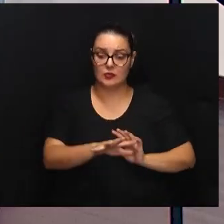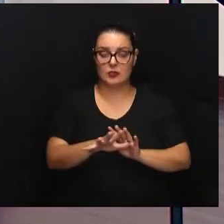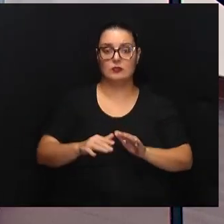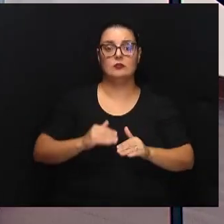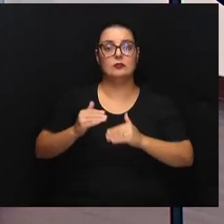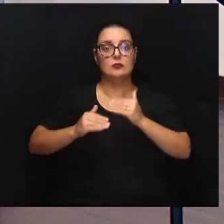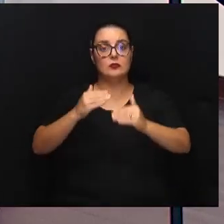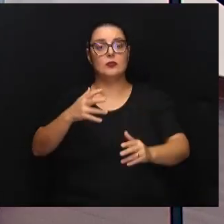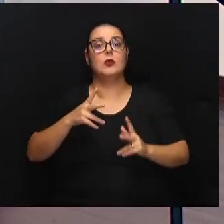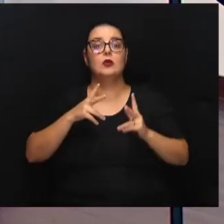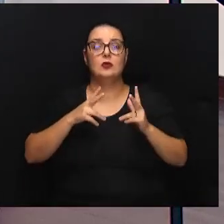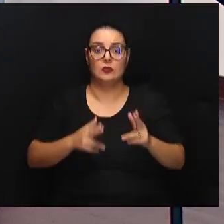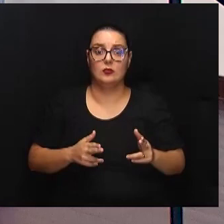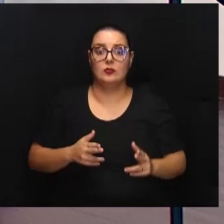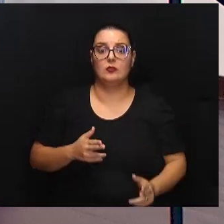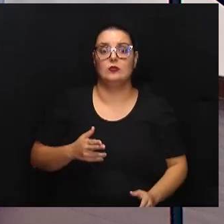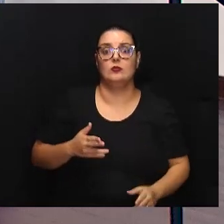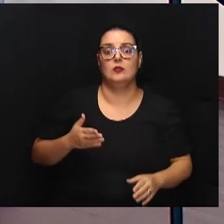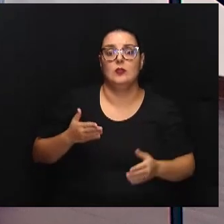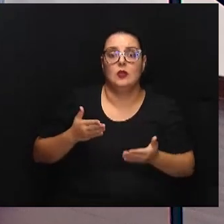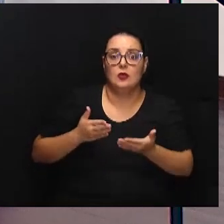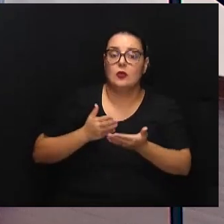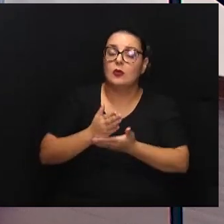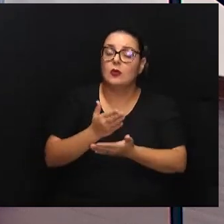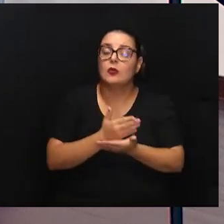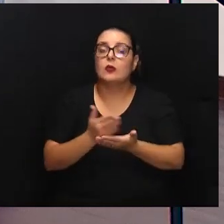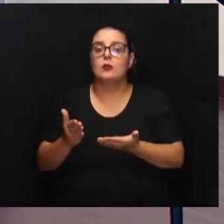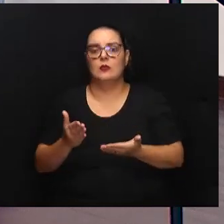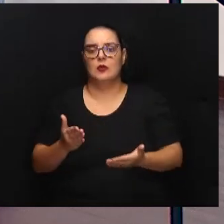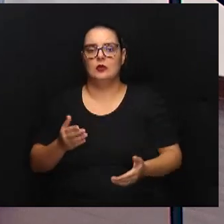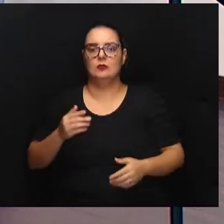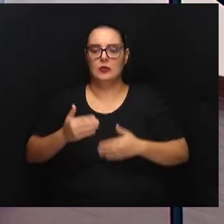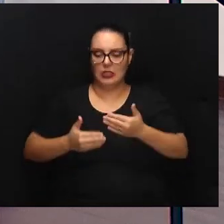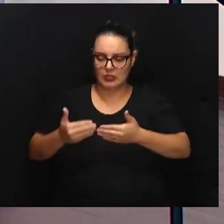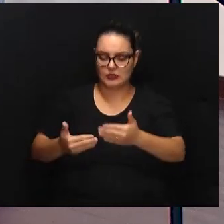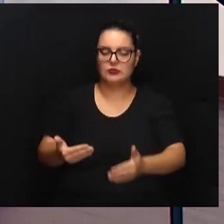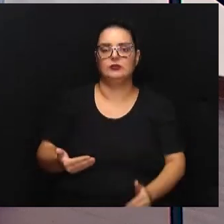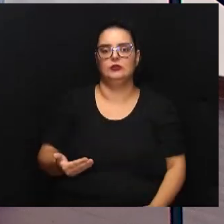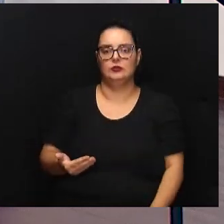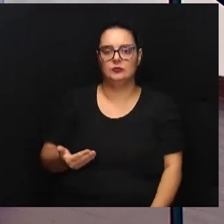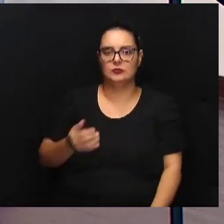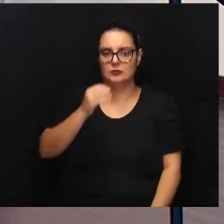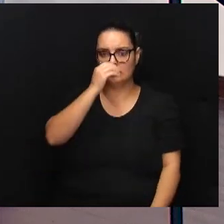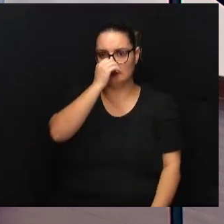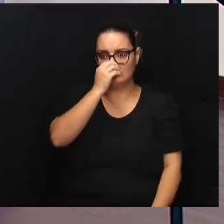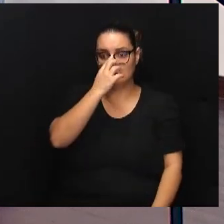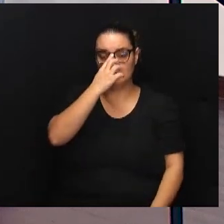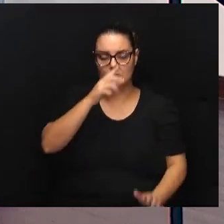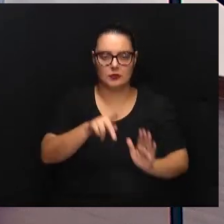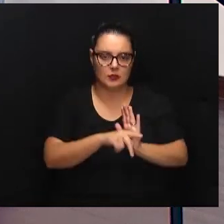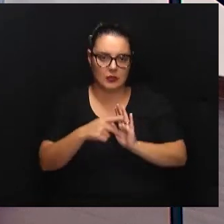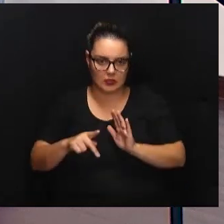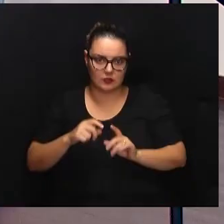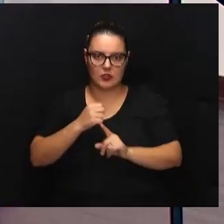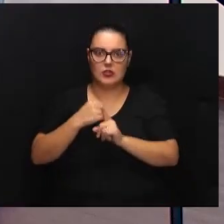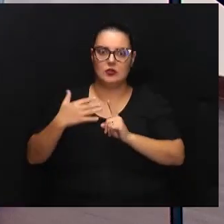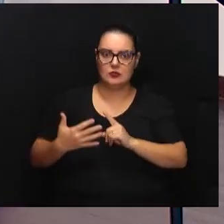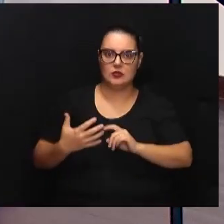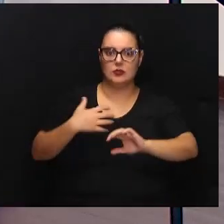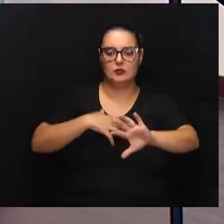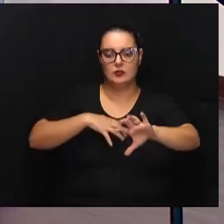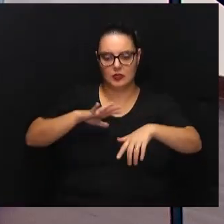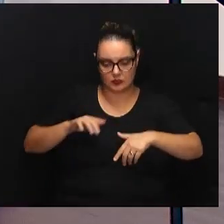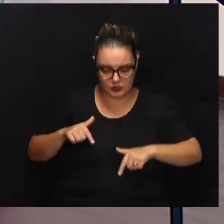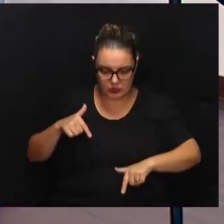das pessoas para esse processo de participação social, de se colocar na luta, de se colocar nas